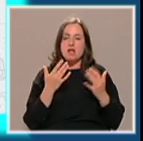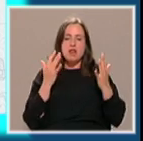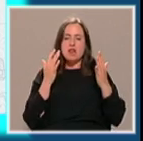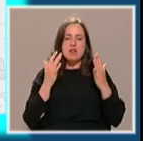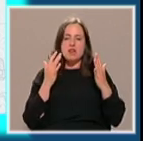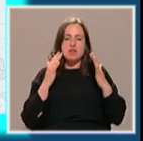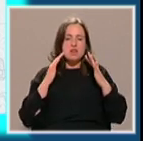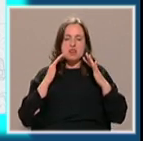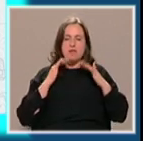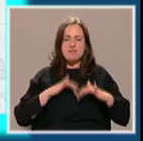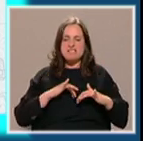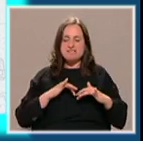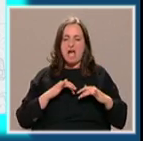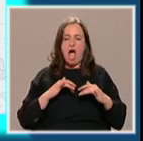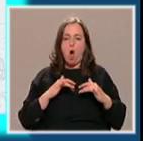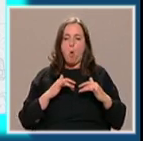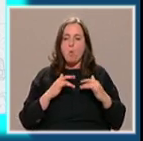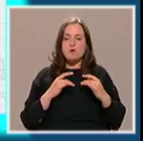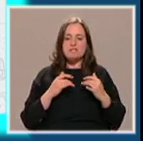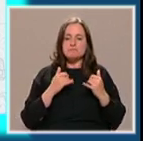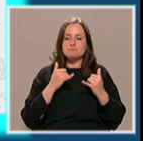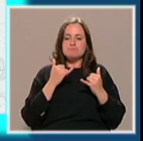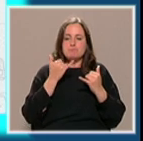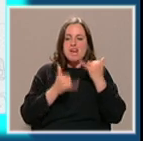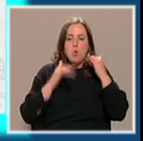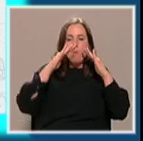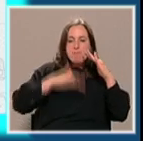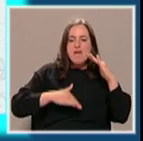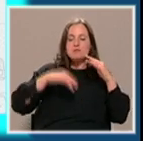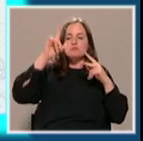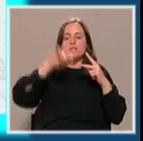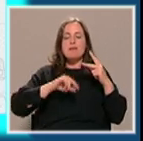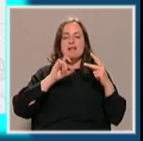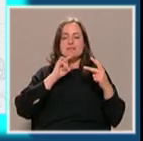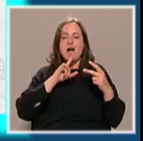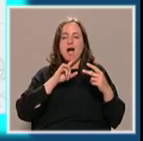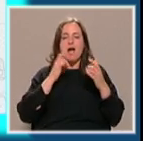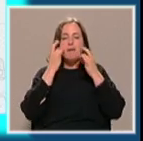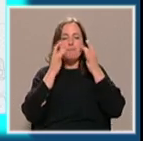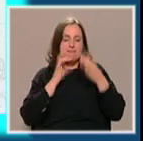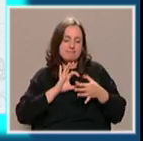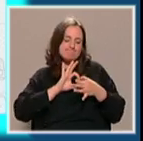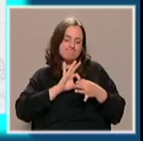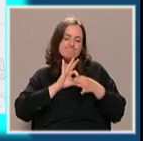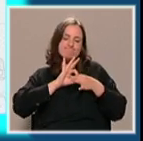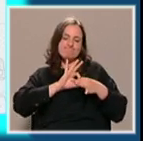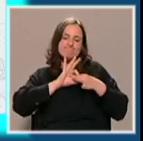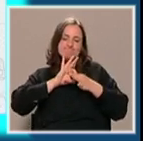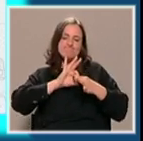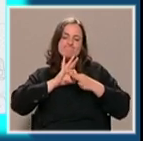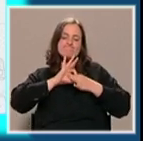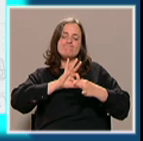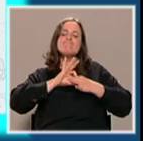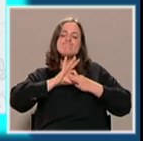depressão pós-parto e, para além disso, conseguem estabelecer uma ligação emocional com o seu bebê que depois